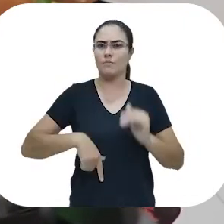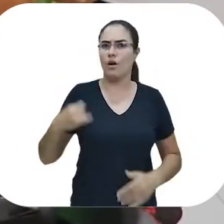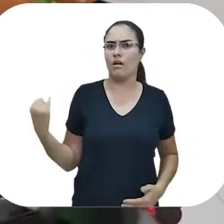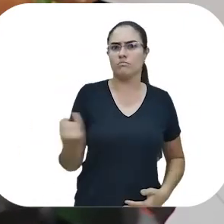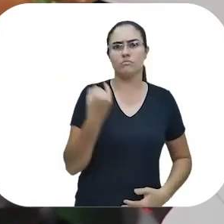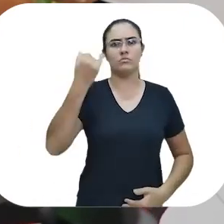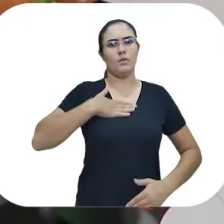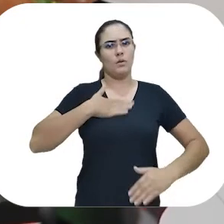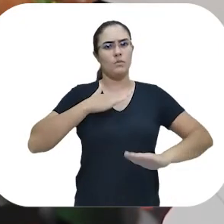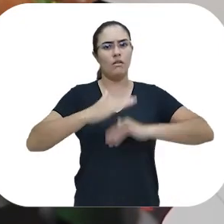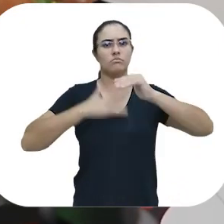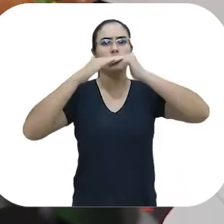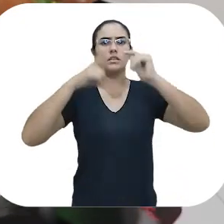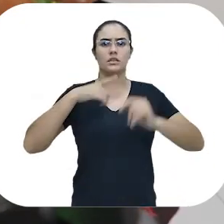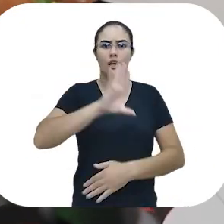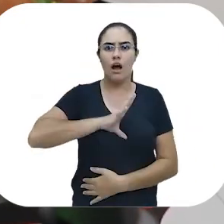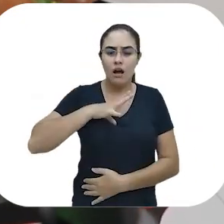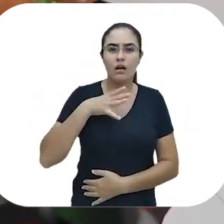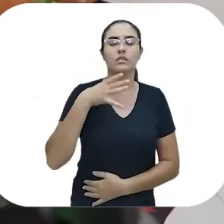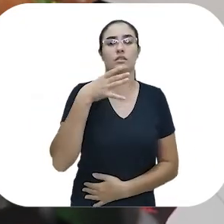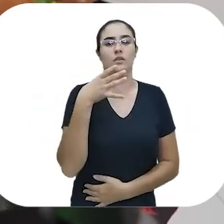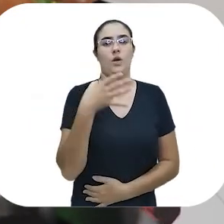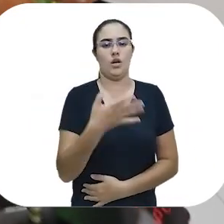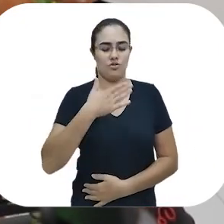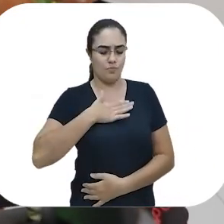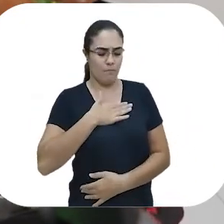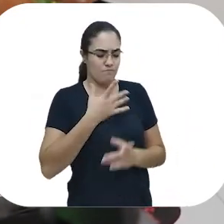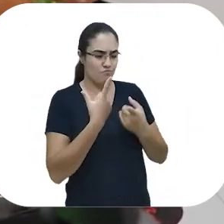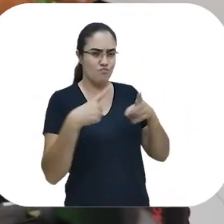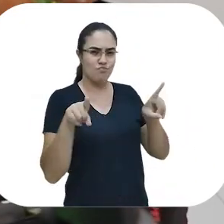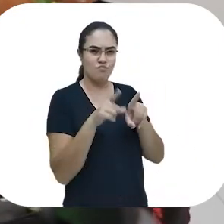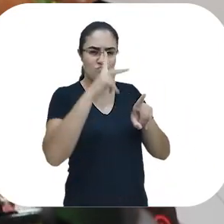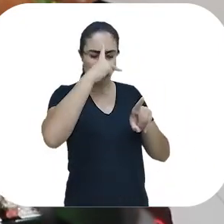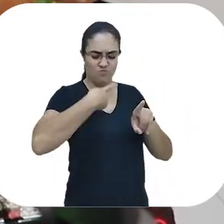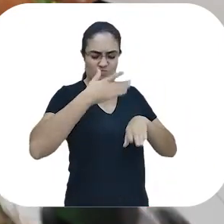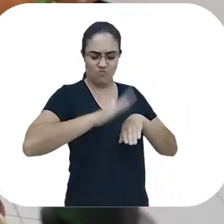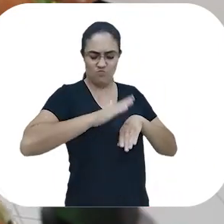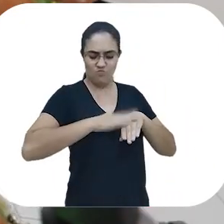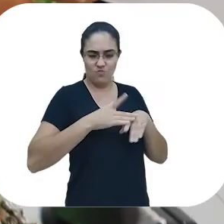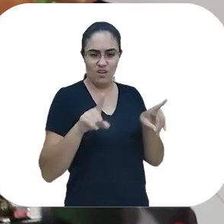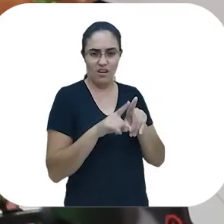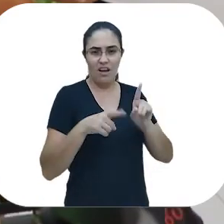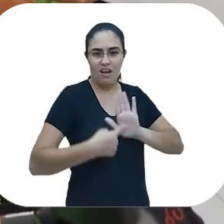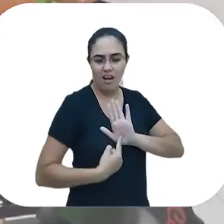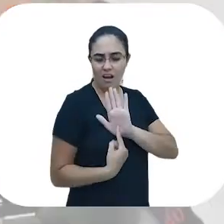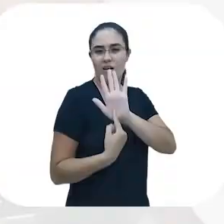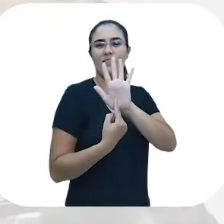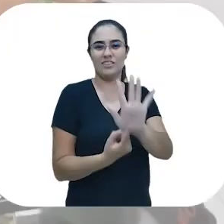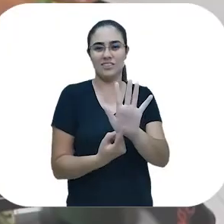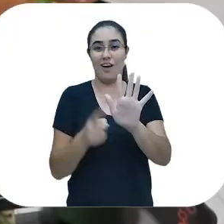essa coragem de pegar a minha música e mostrar e dizer, olha, é isso que eu quero dizer numa canção,